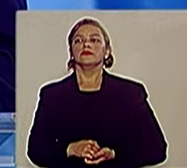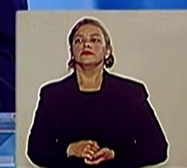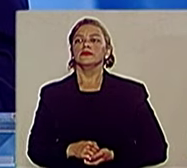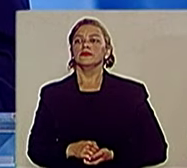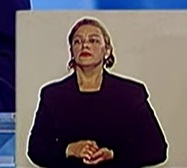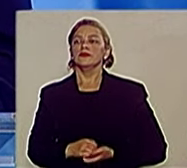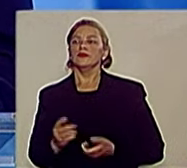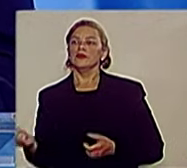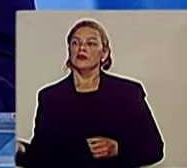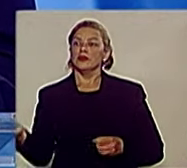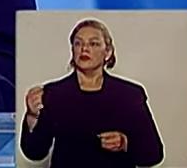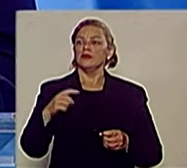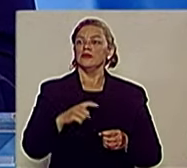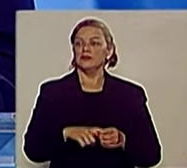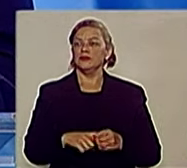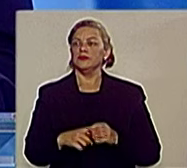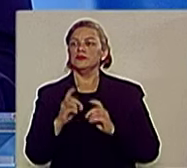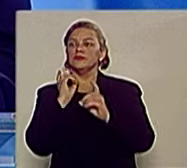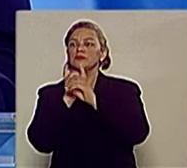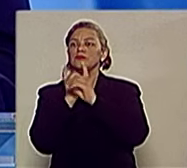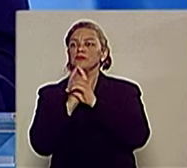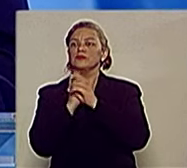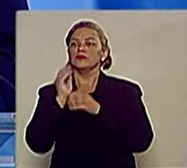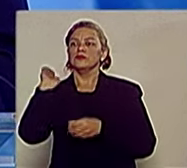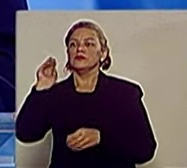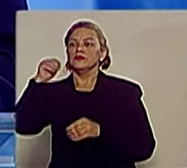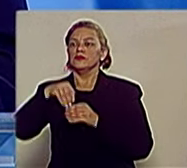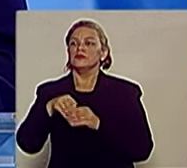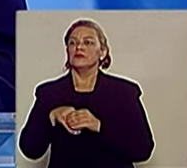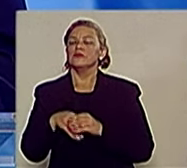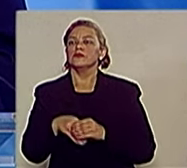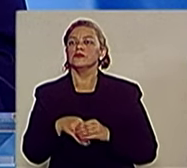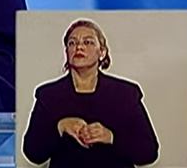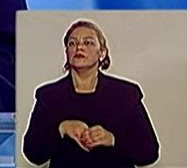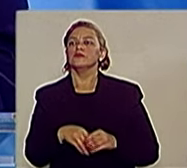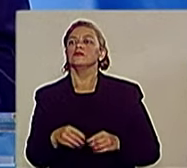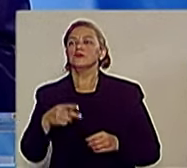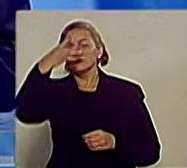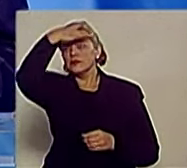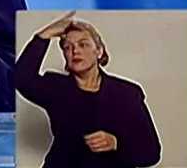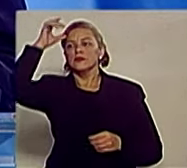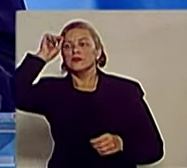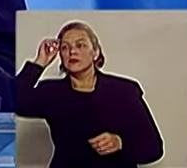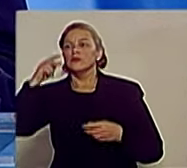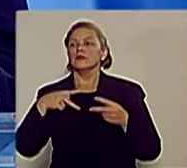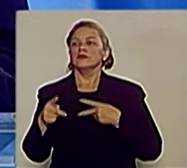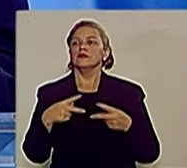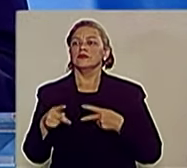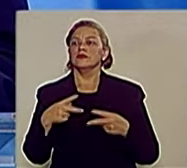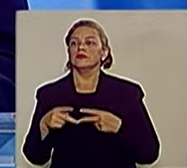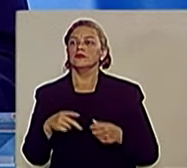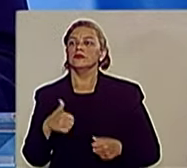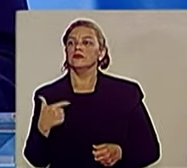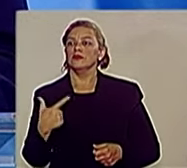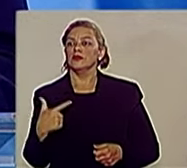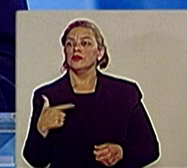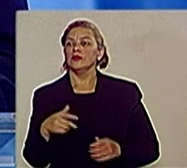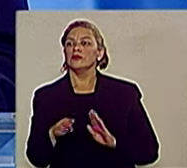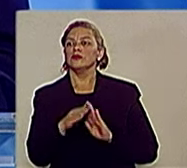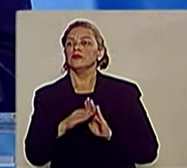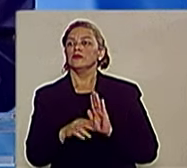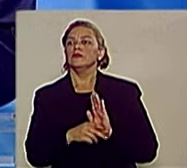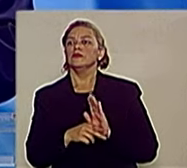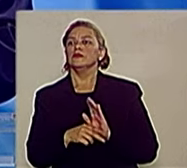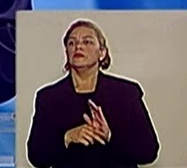Estamos de volta com o debate entre os candidatos à Prefeitura de São José dos Campos. Neste segundo bloco, candidato pergunta para